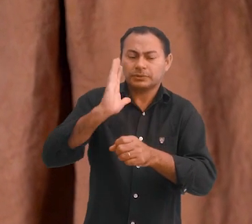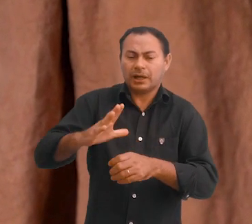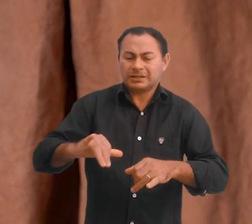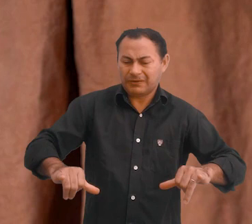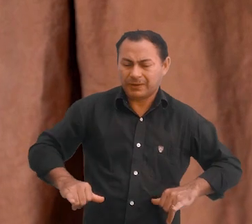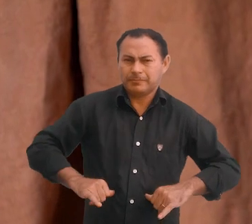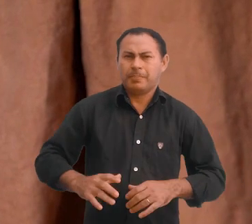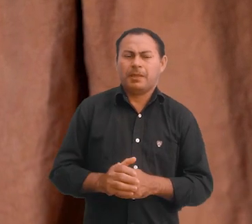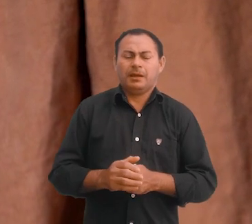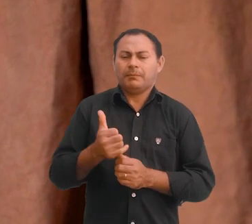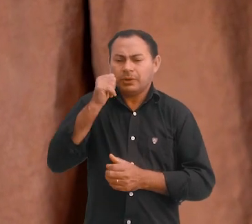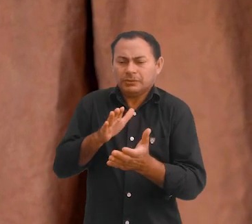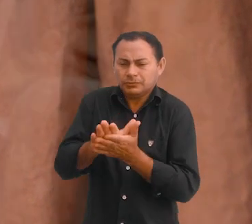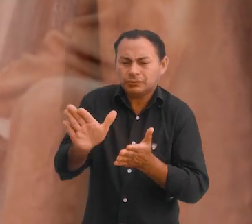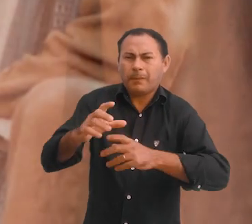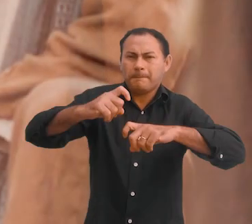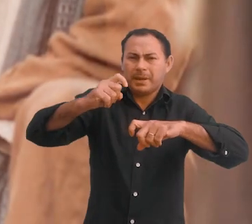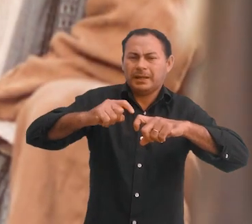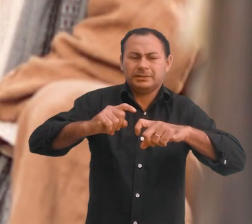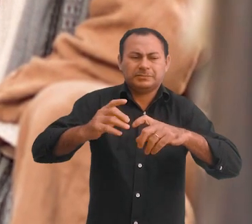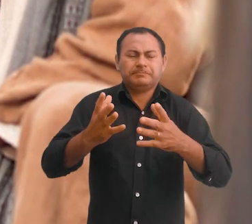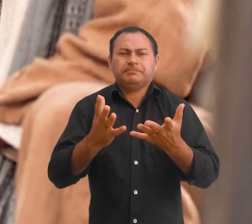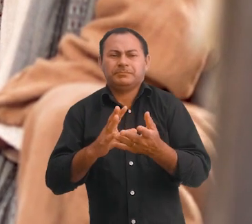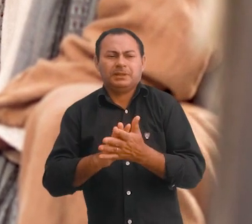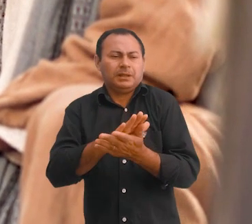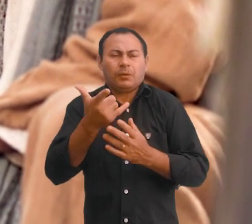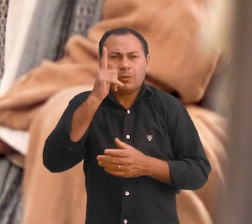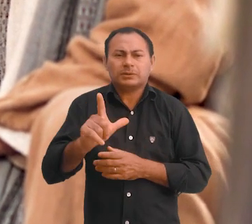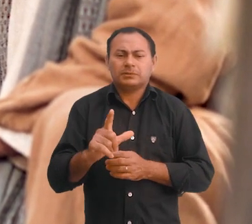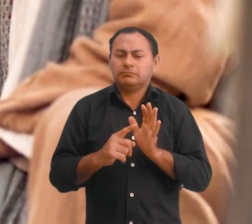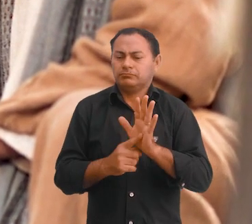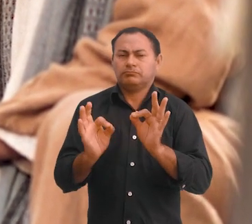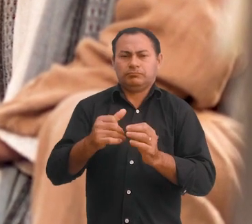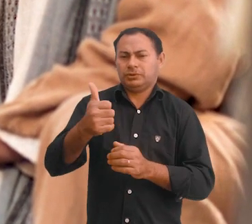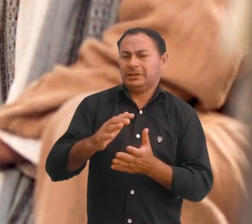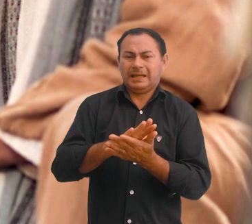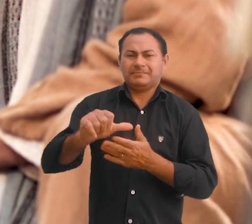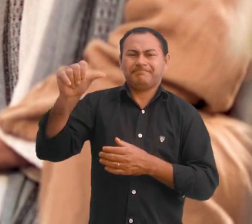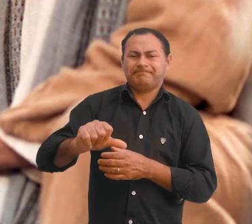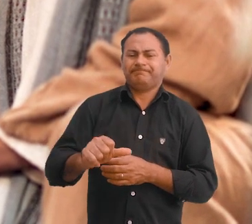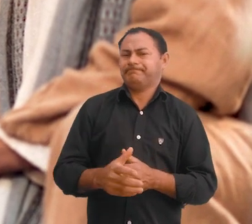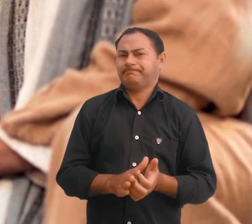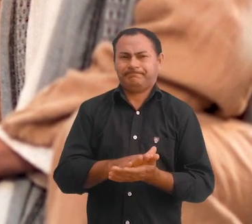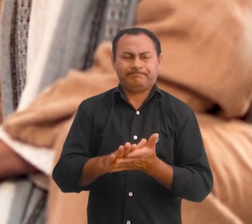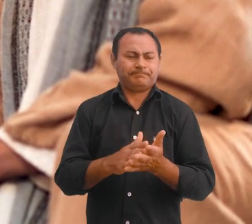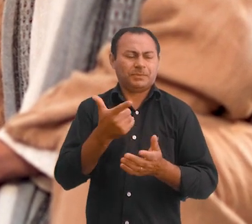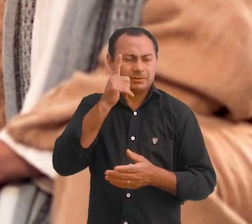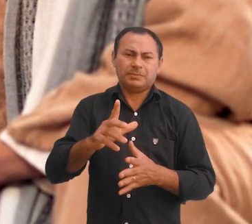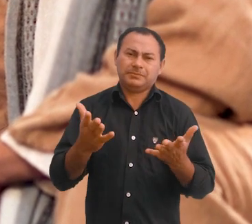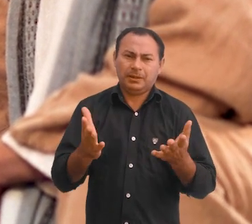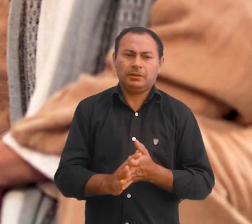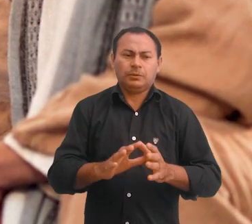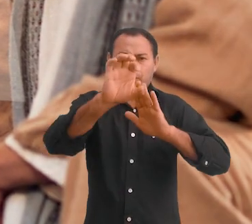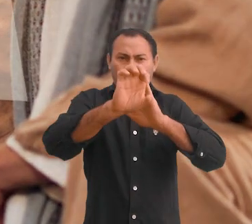anos. Ela já tinha gastado todo o seu dinheiro com médicos, nem conseguiu um resultado positivo. E não conseguiu